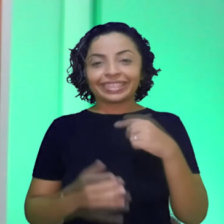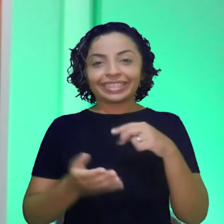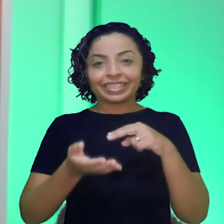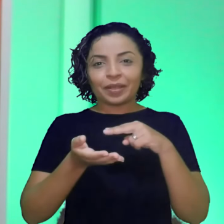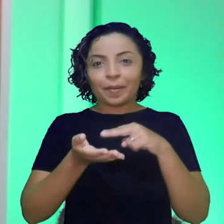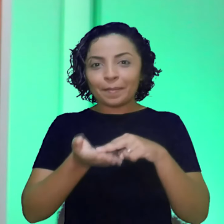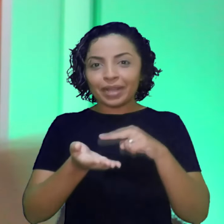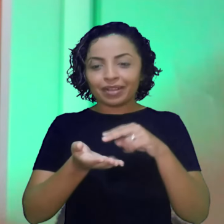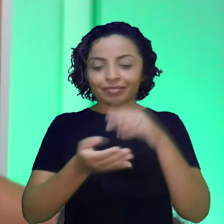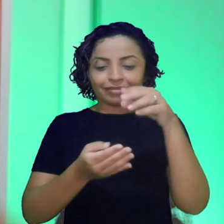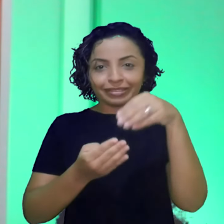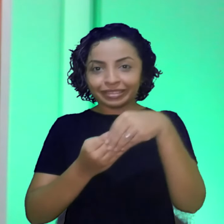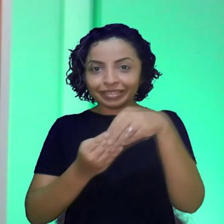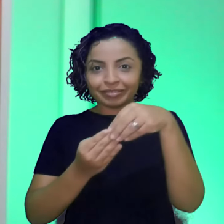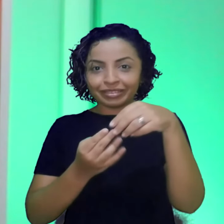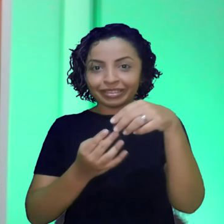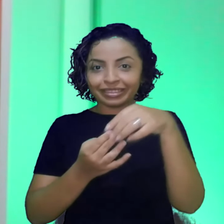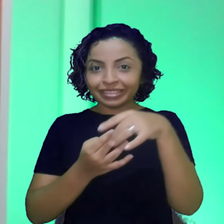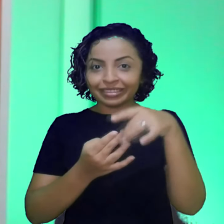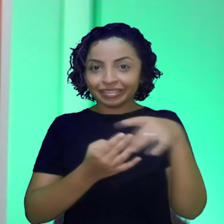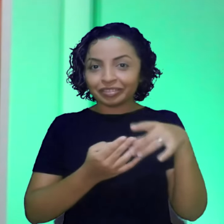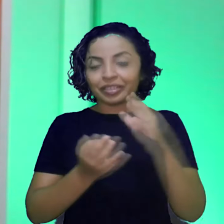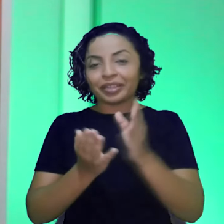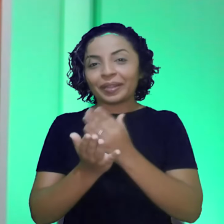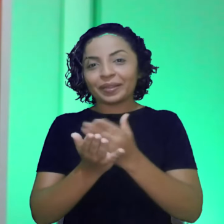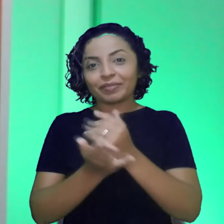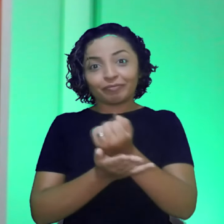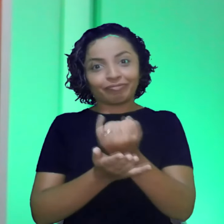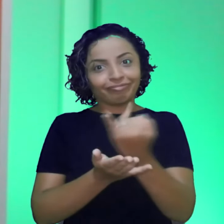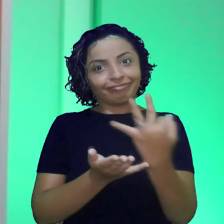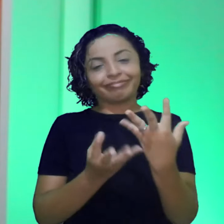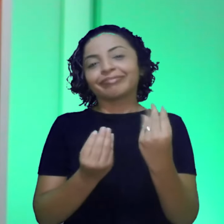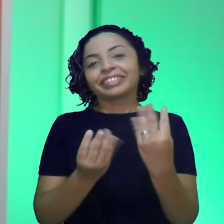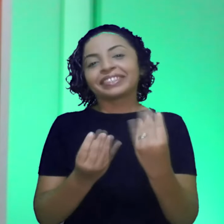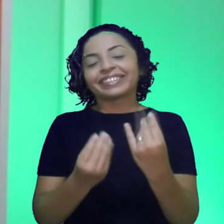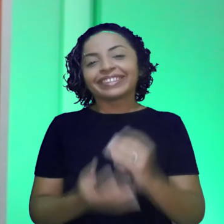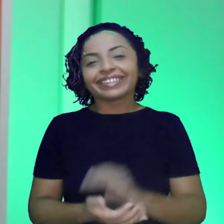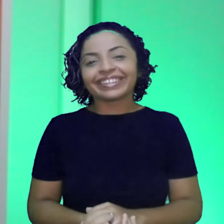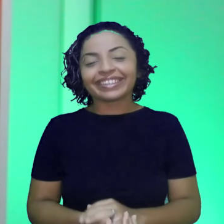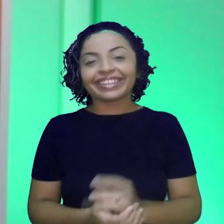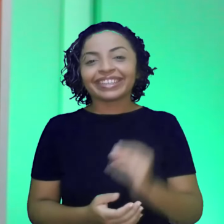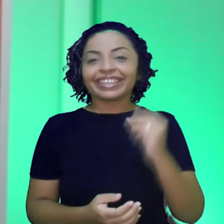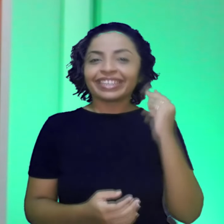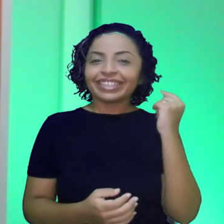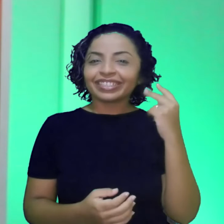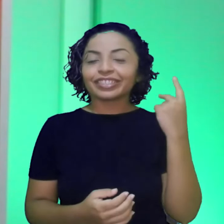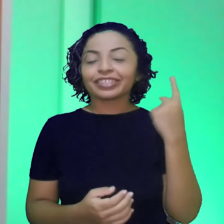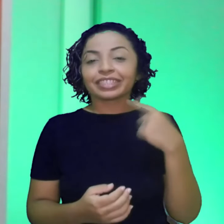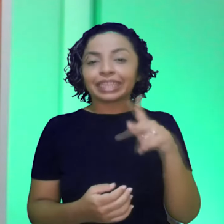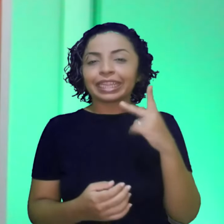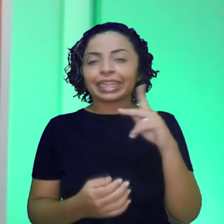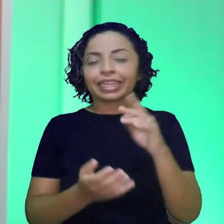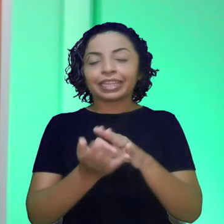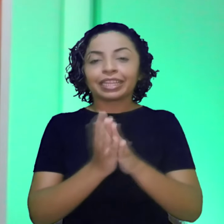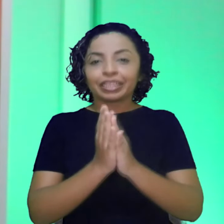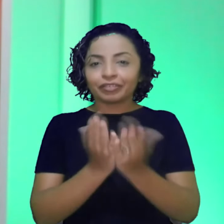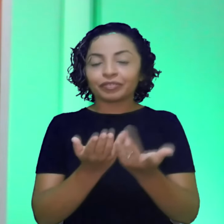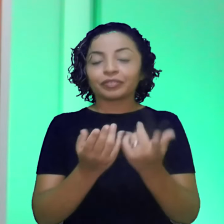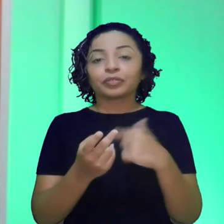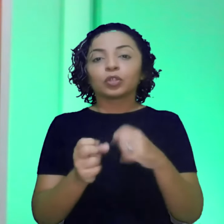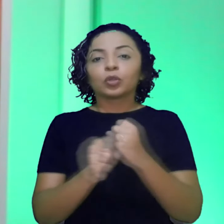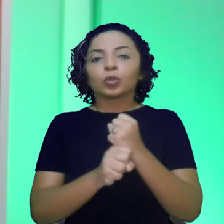marcadores, muitos marcadores, vários marcadores de antigos lançamentos deles. 12